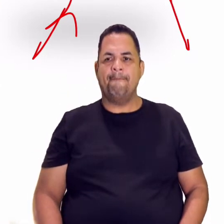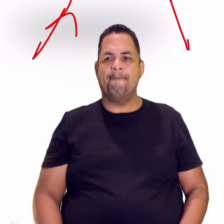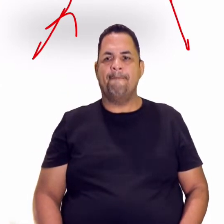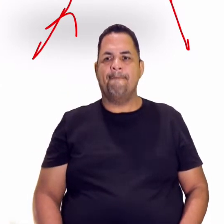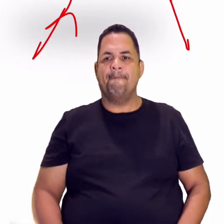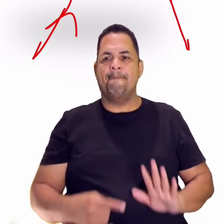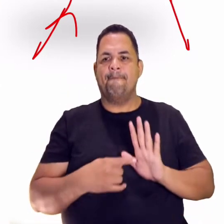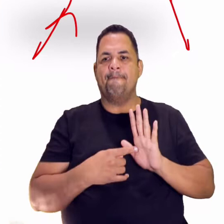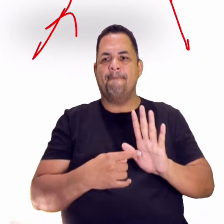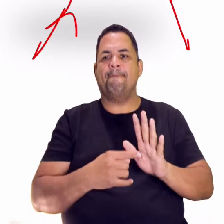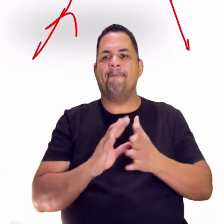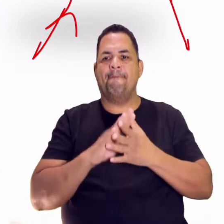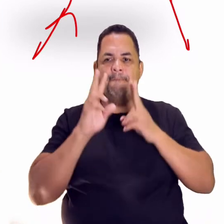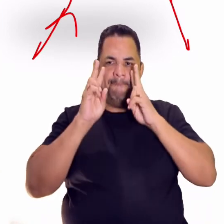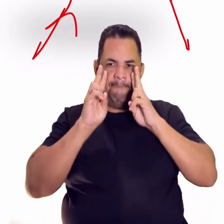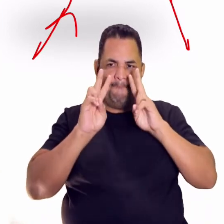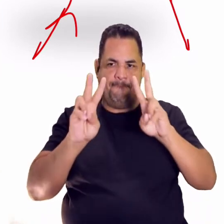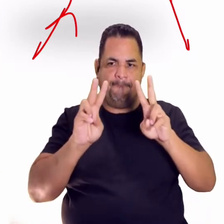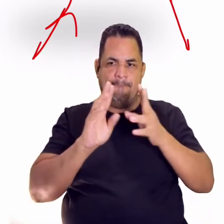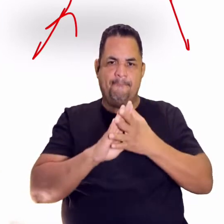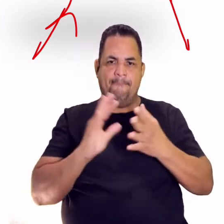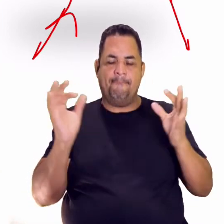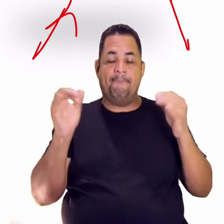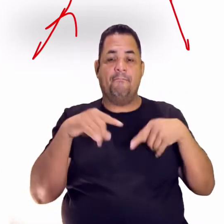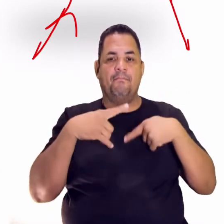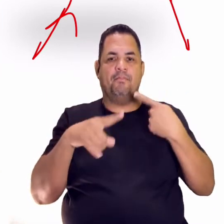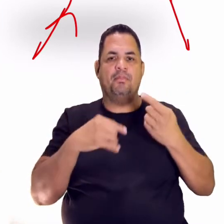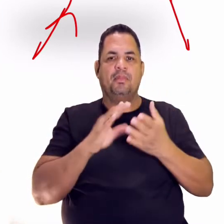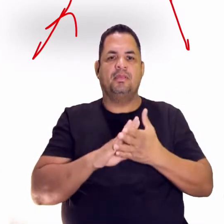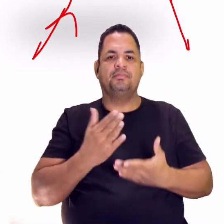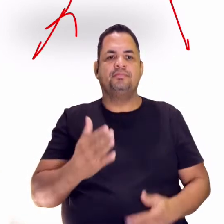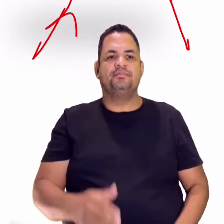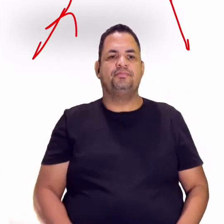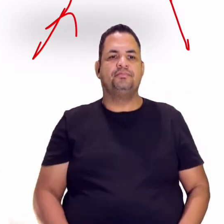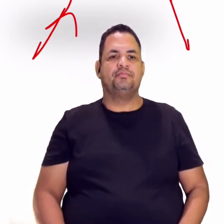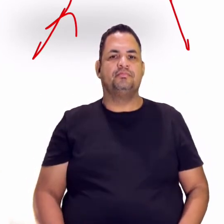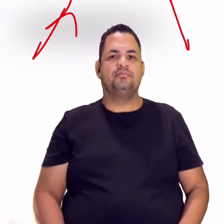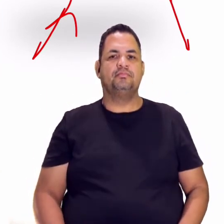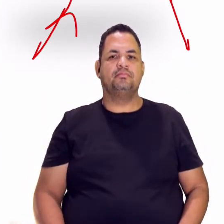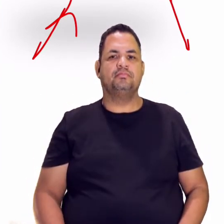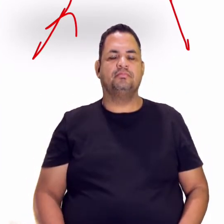para expor aí essa visão, e você vai tirando suas conclusões. É muito assim.